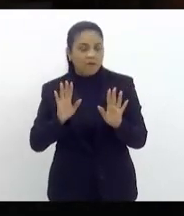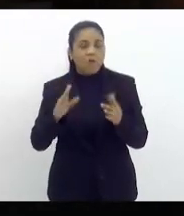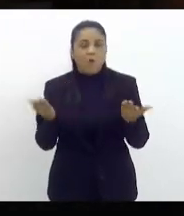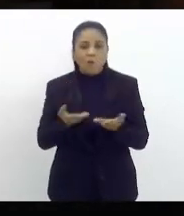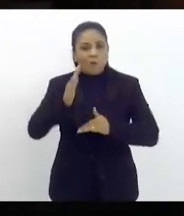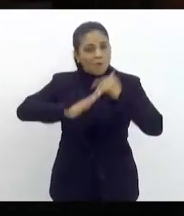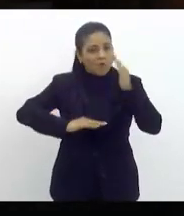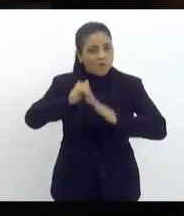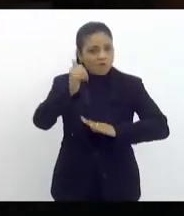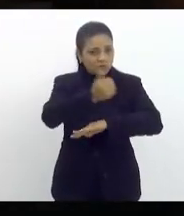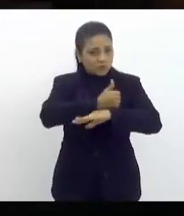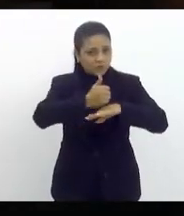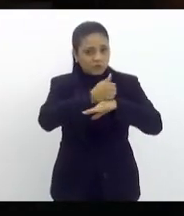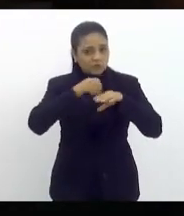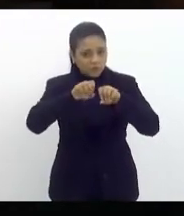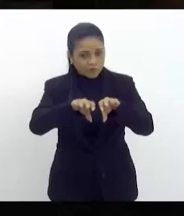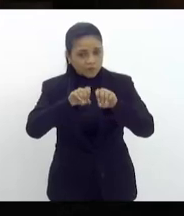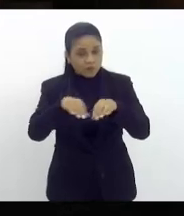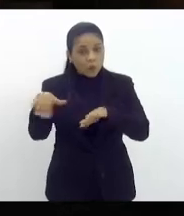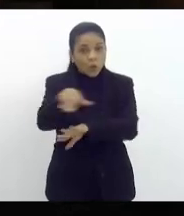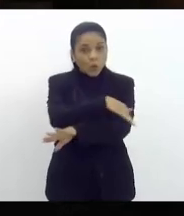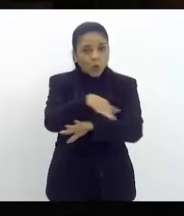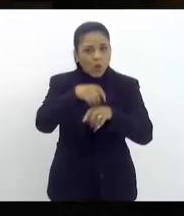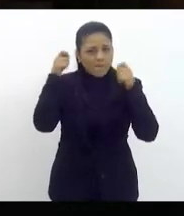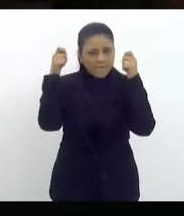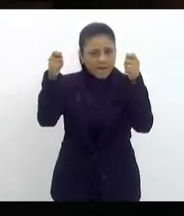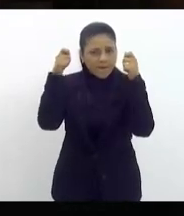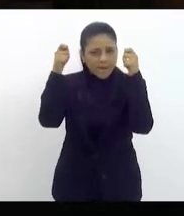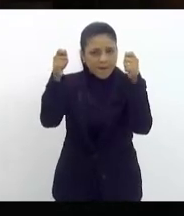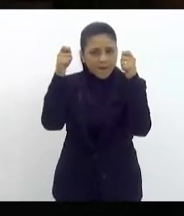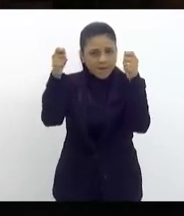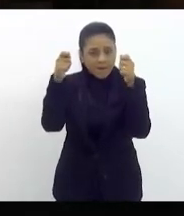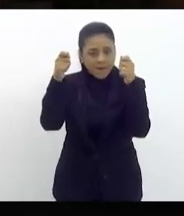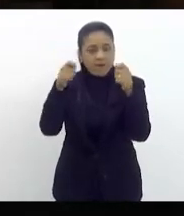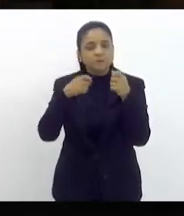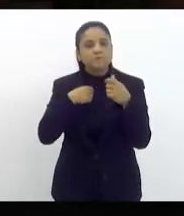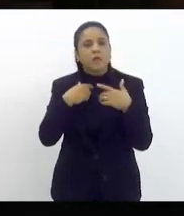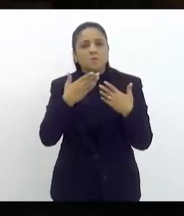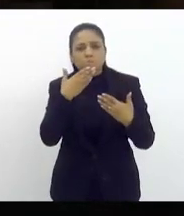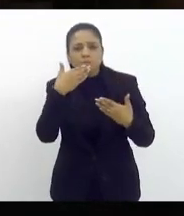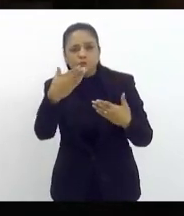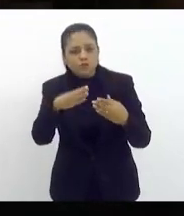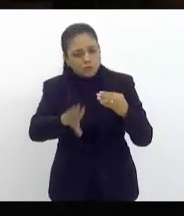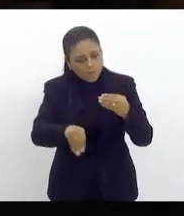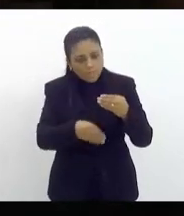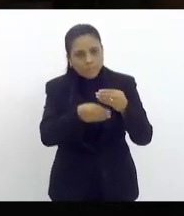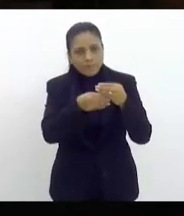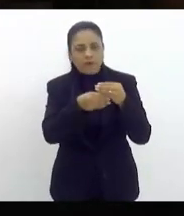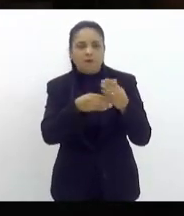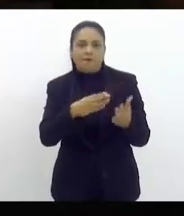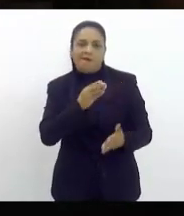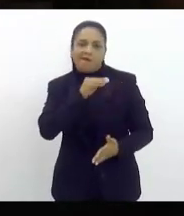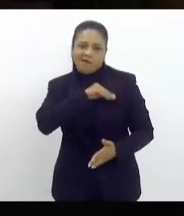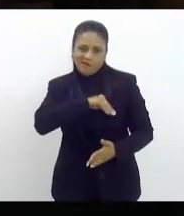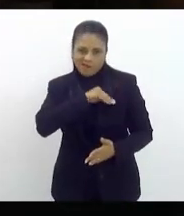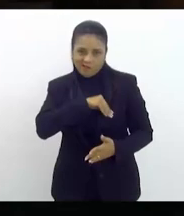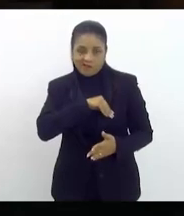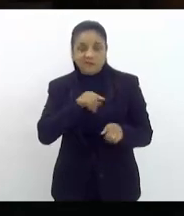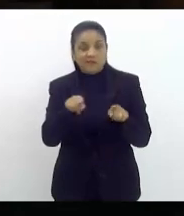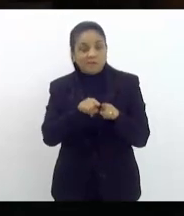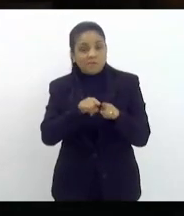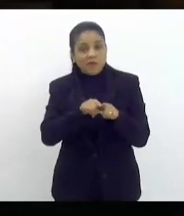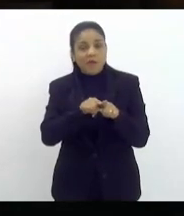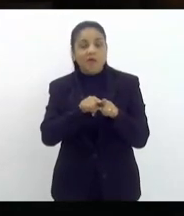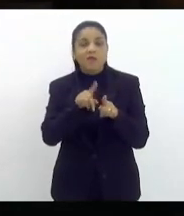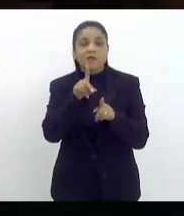educação nas ruas, reivindicando o piso salarial. Mas não só isso, a previsão para o pagamento